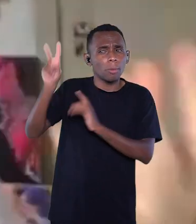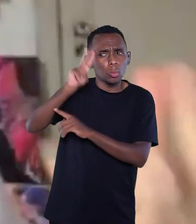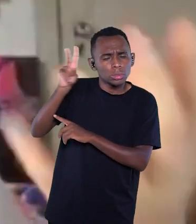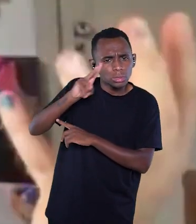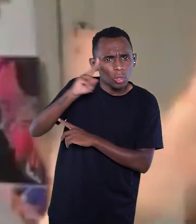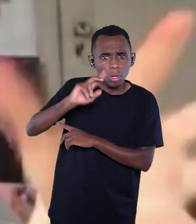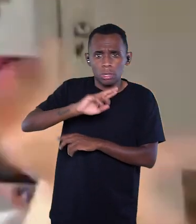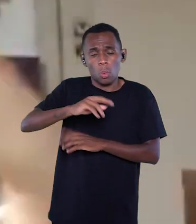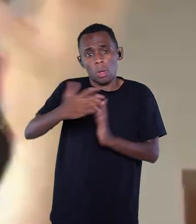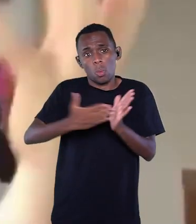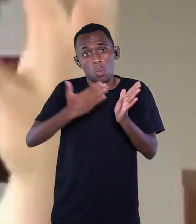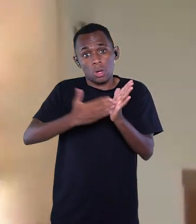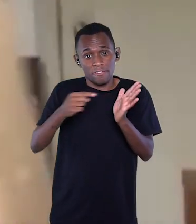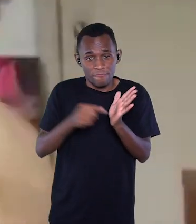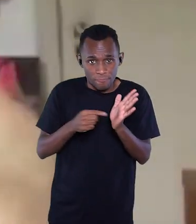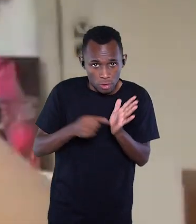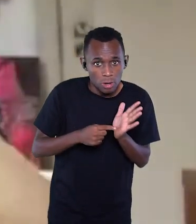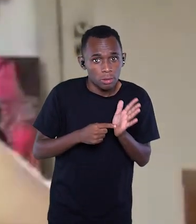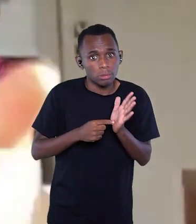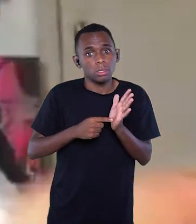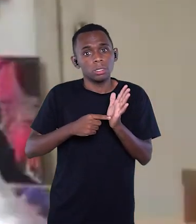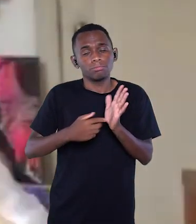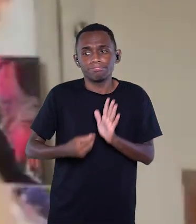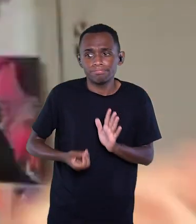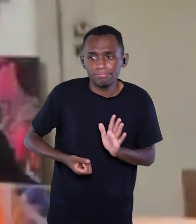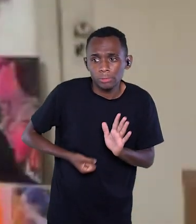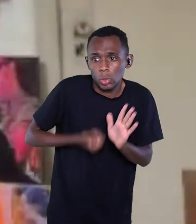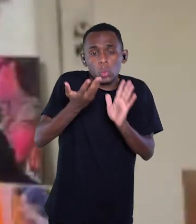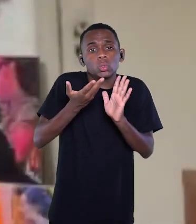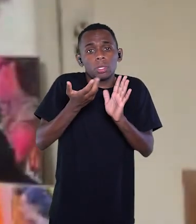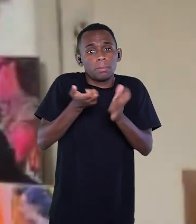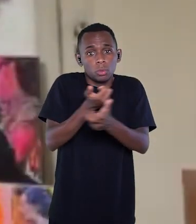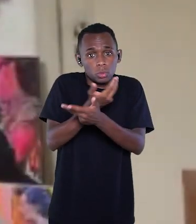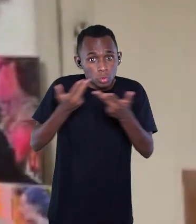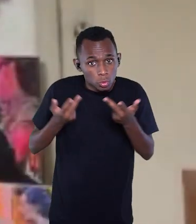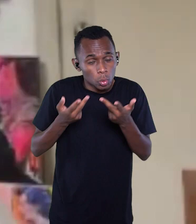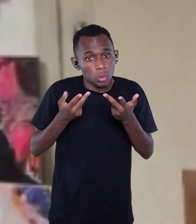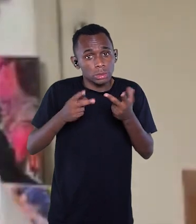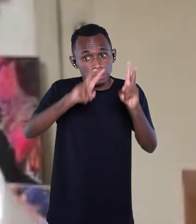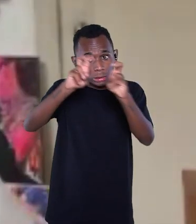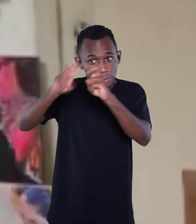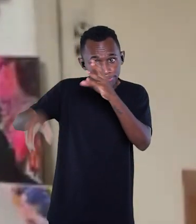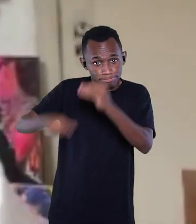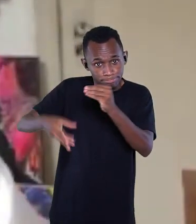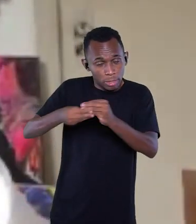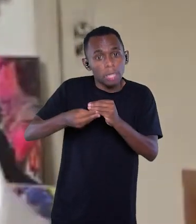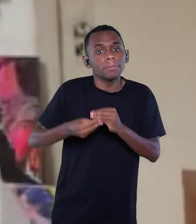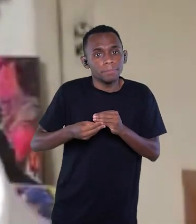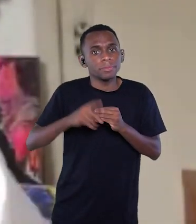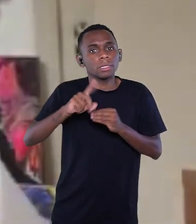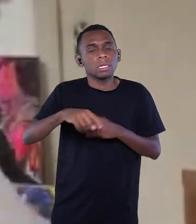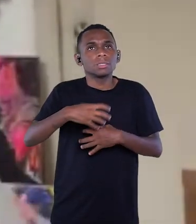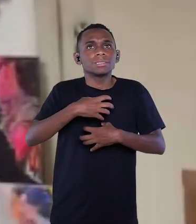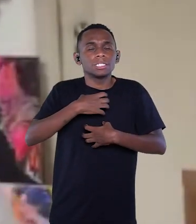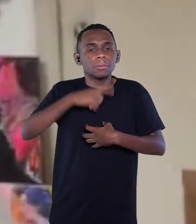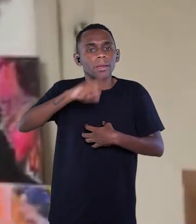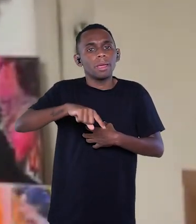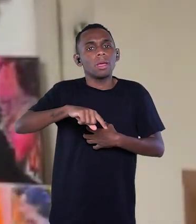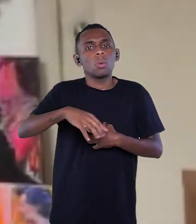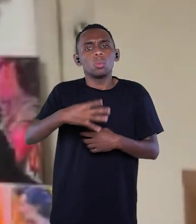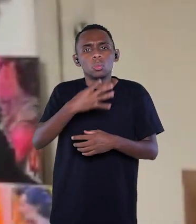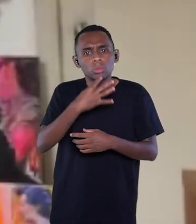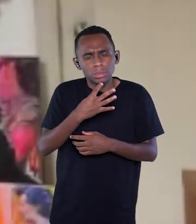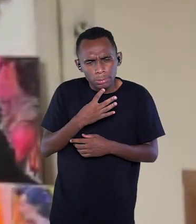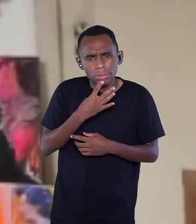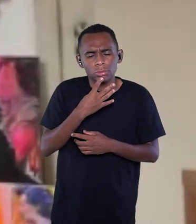é um livro que eu tô trazendo um monte de outras pessoas comigo, assim, então eu fico sentindo que é um